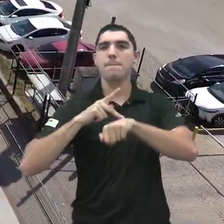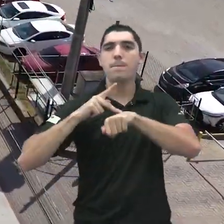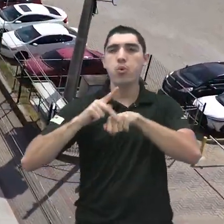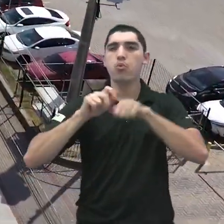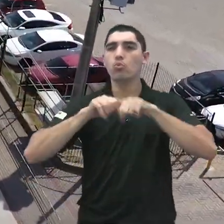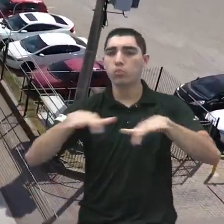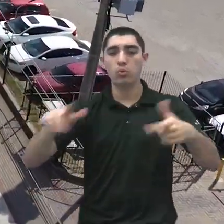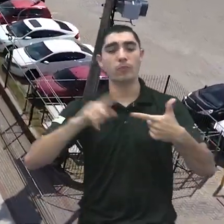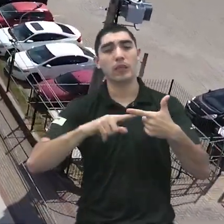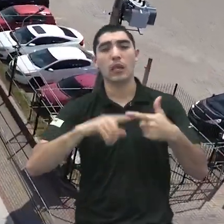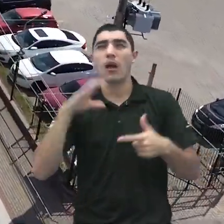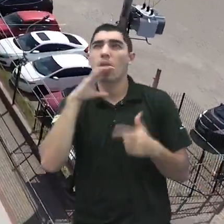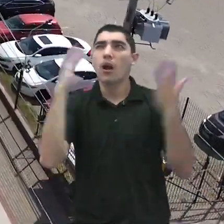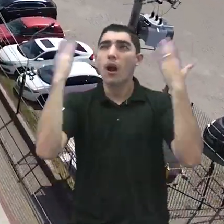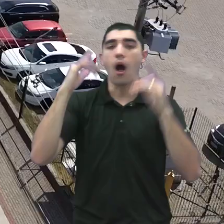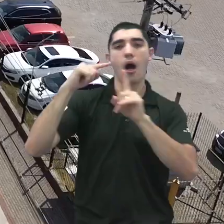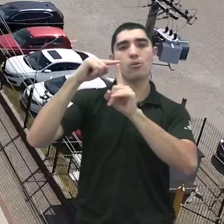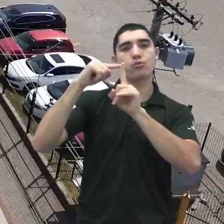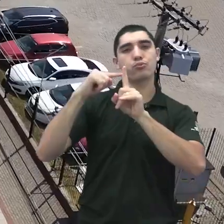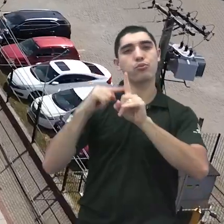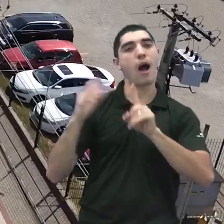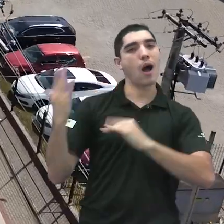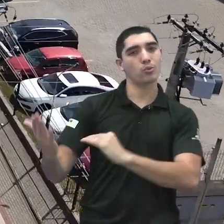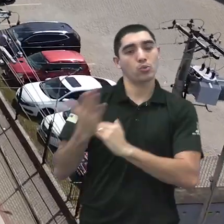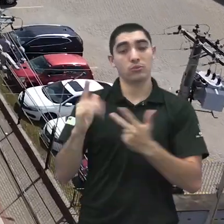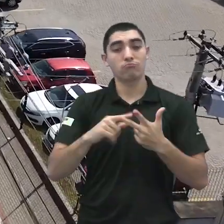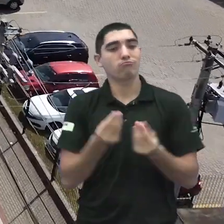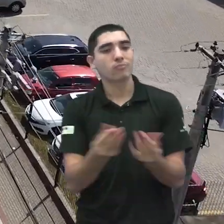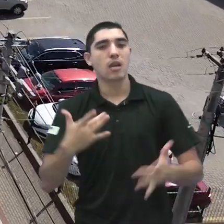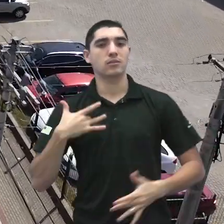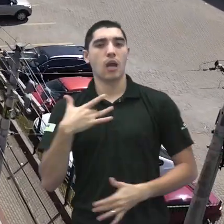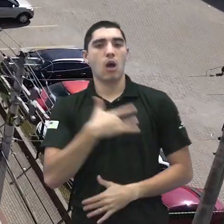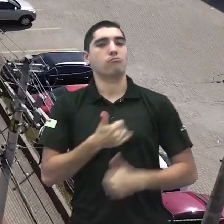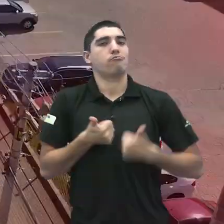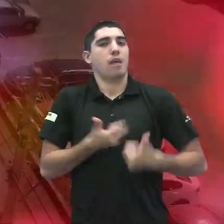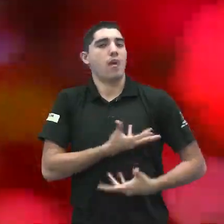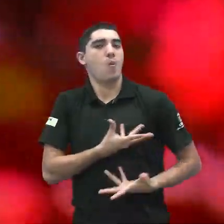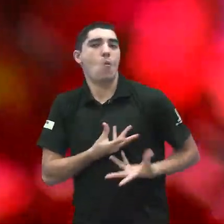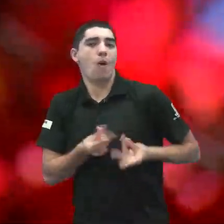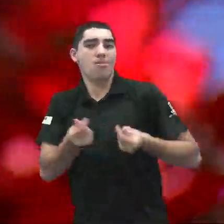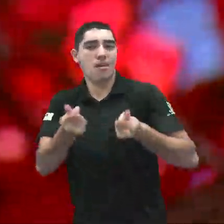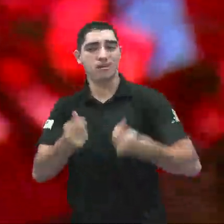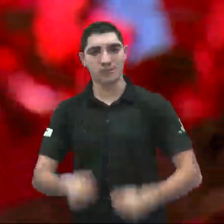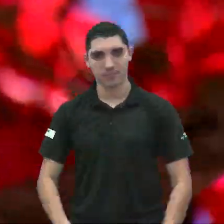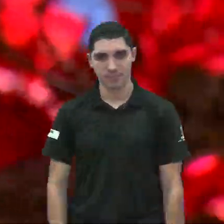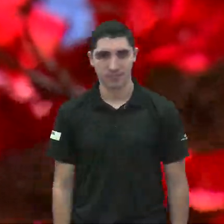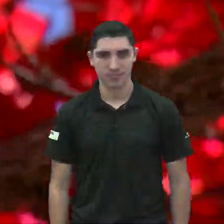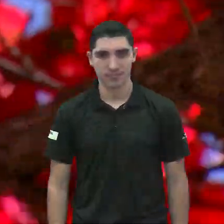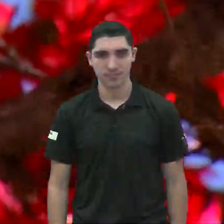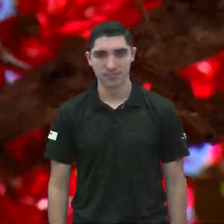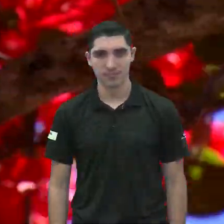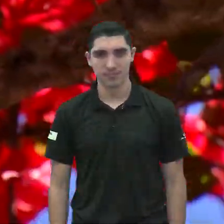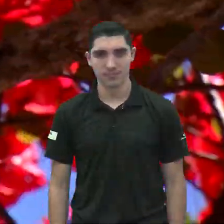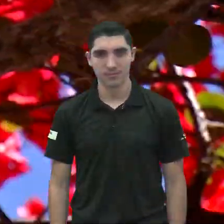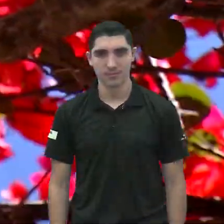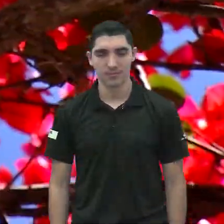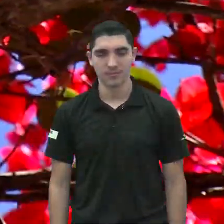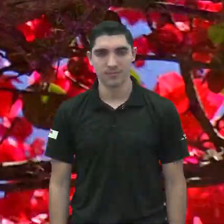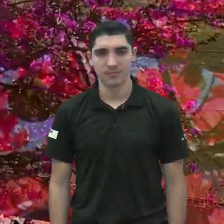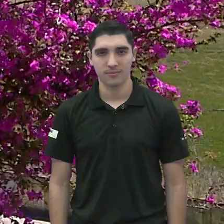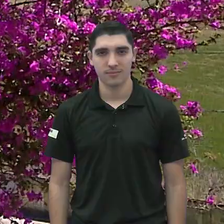a qualidade do ar, reduzem as ilhas de calor e promovem bem-estar para quem vive na cidade.